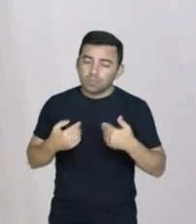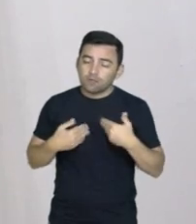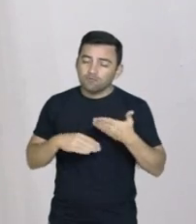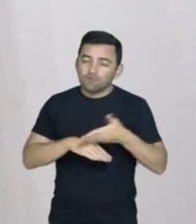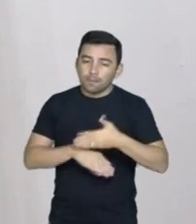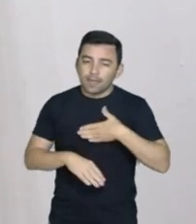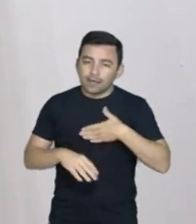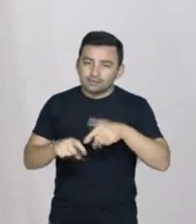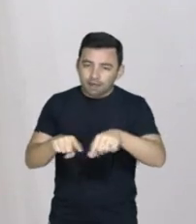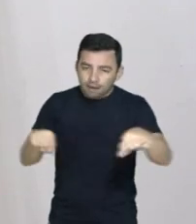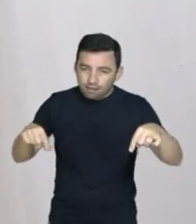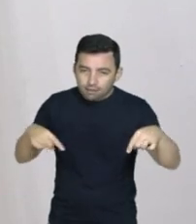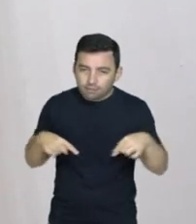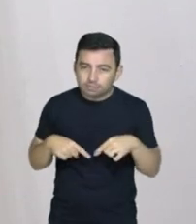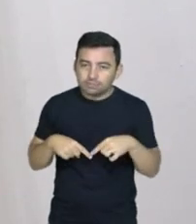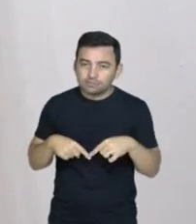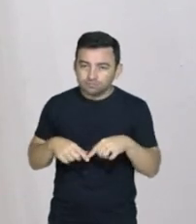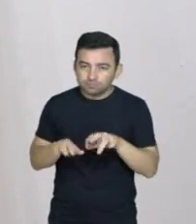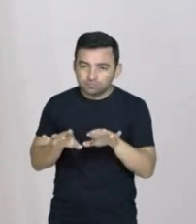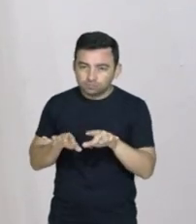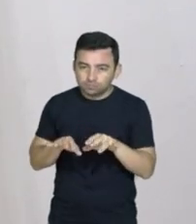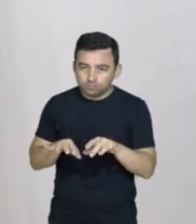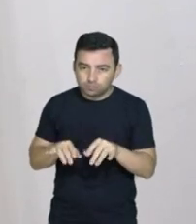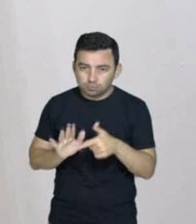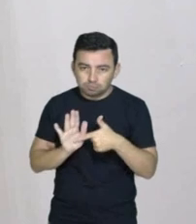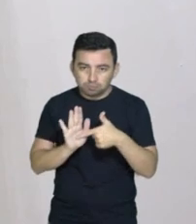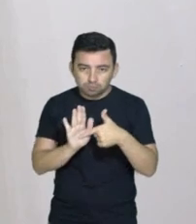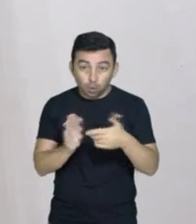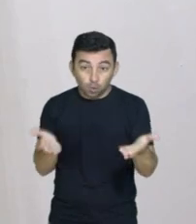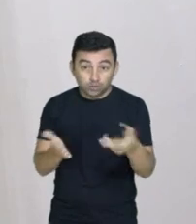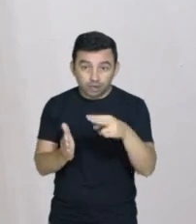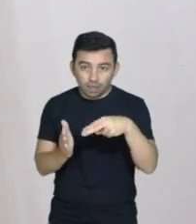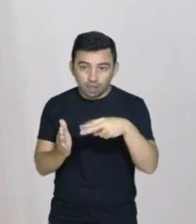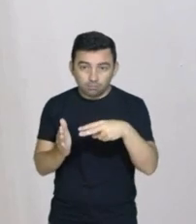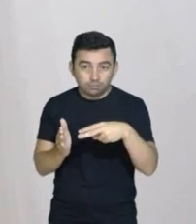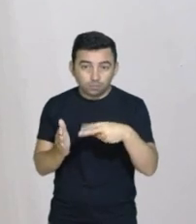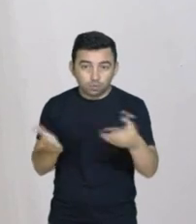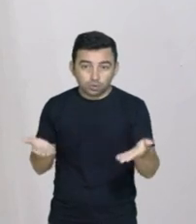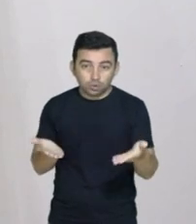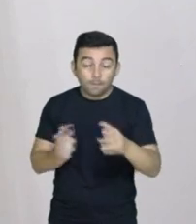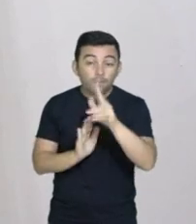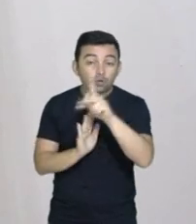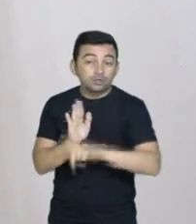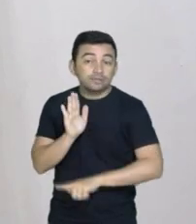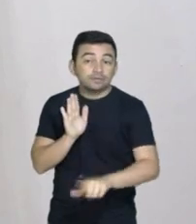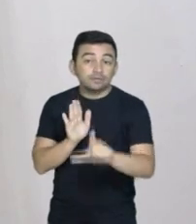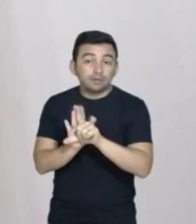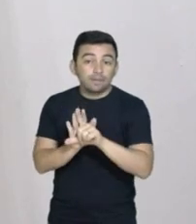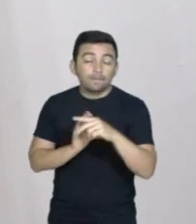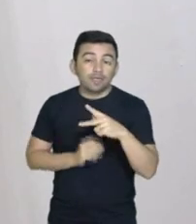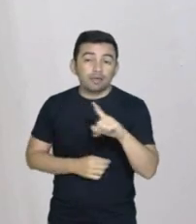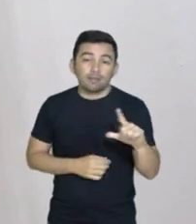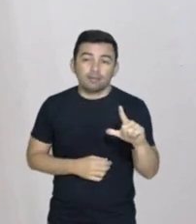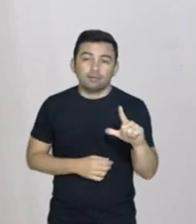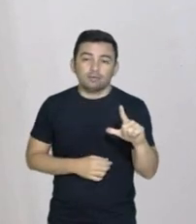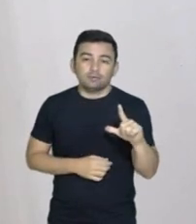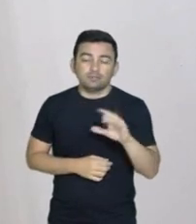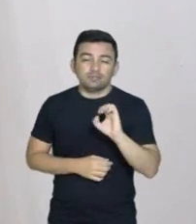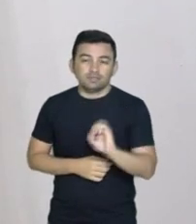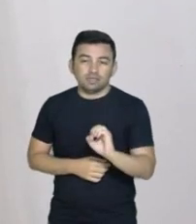gabinete redigir apresentei vai ser lido hoje projeto de lei upl